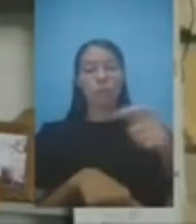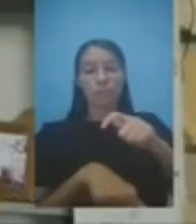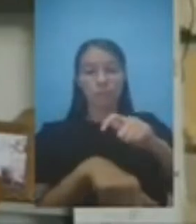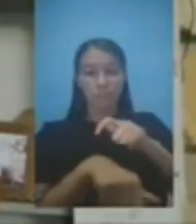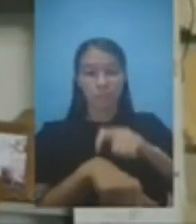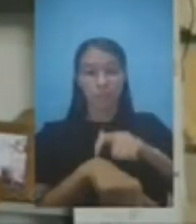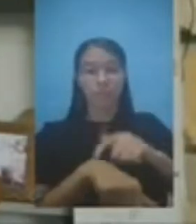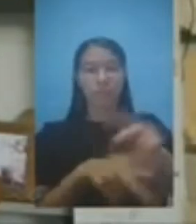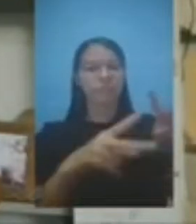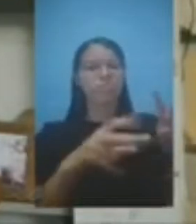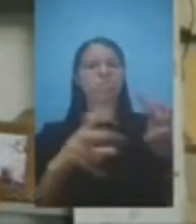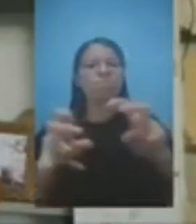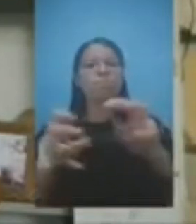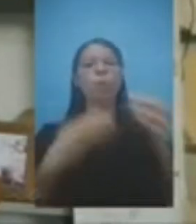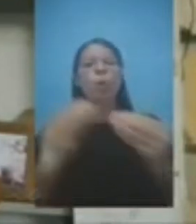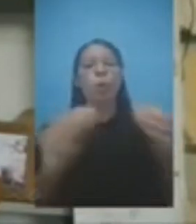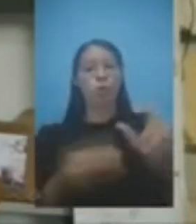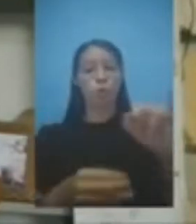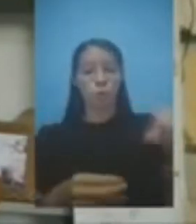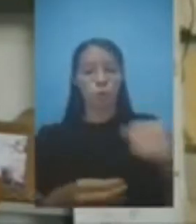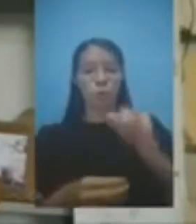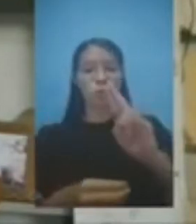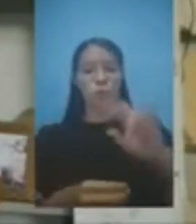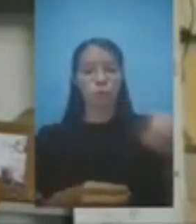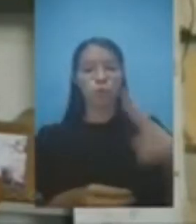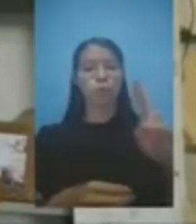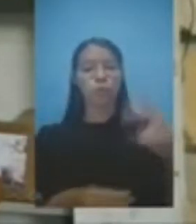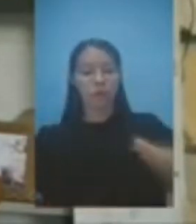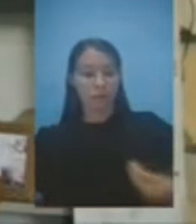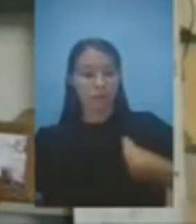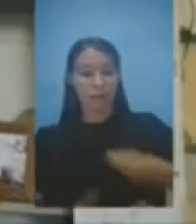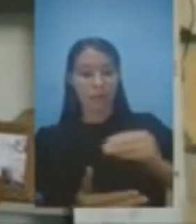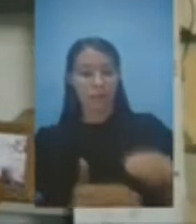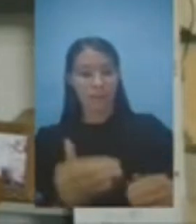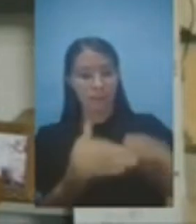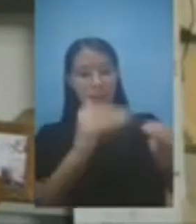e todo esse momento, né, do crescimento de Juju.